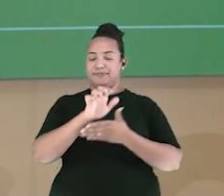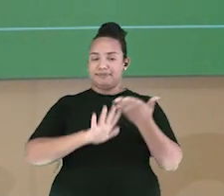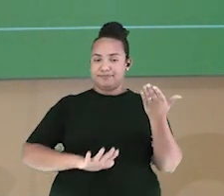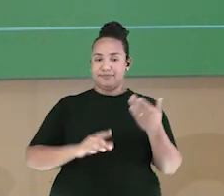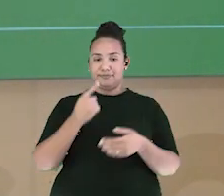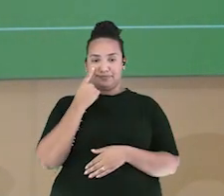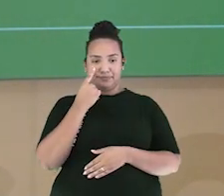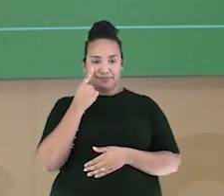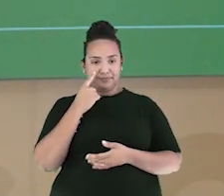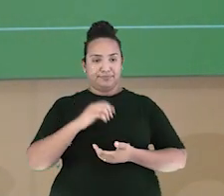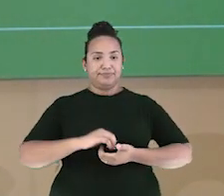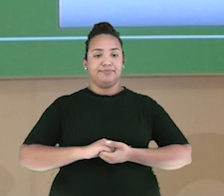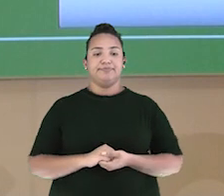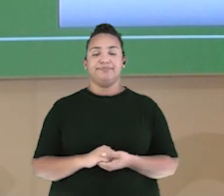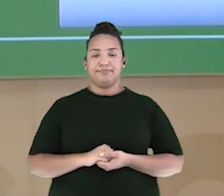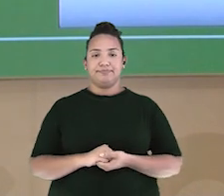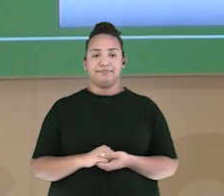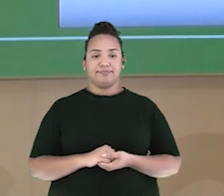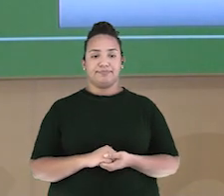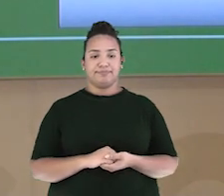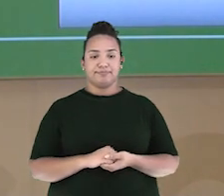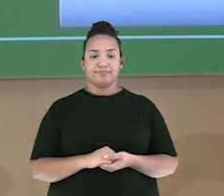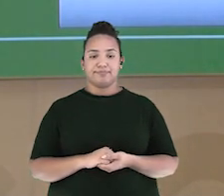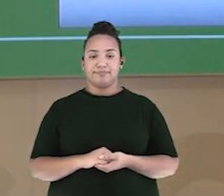também. Se liga só.